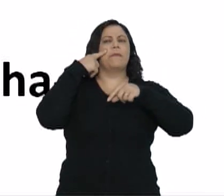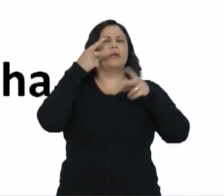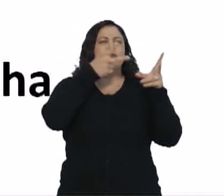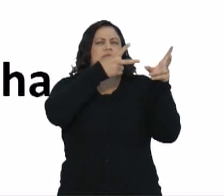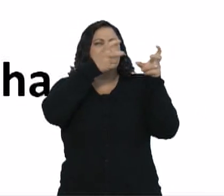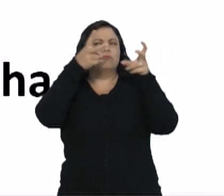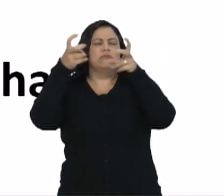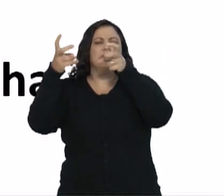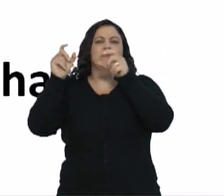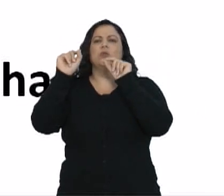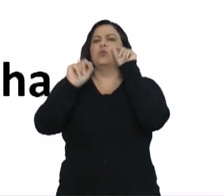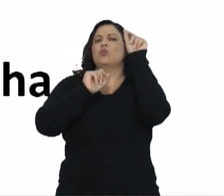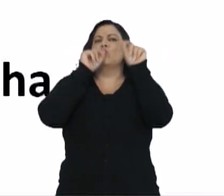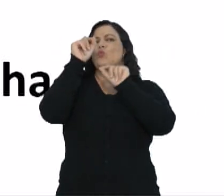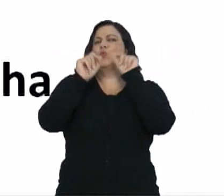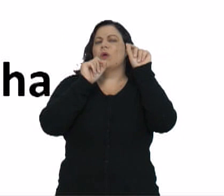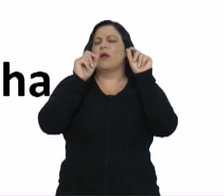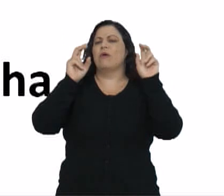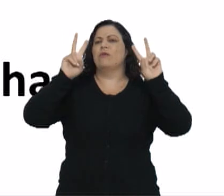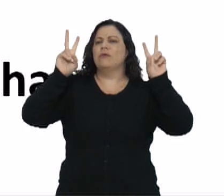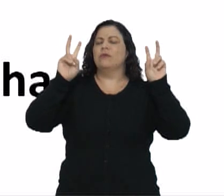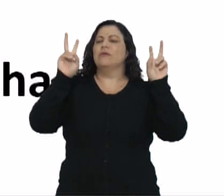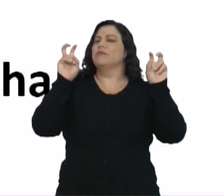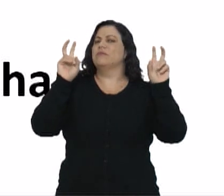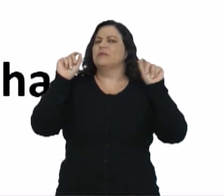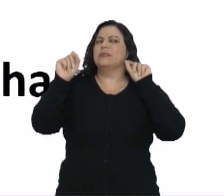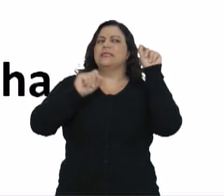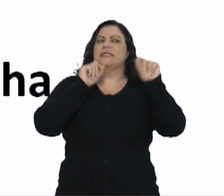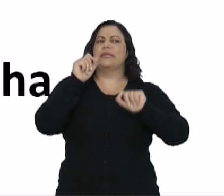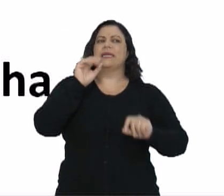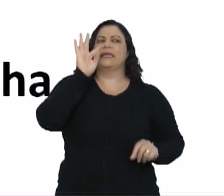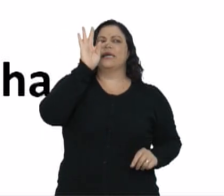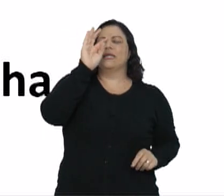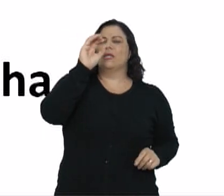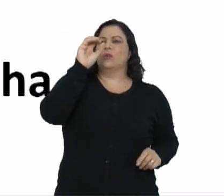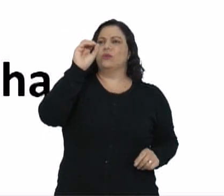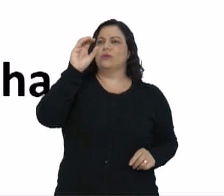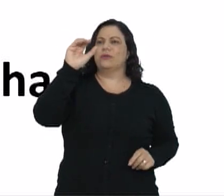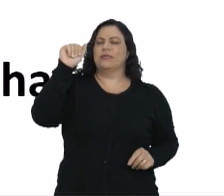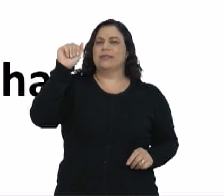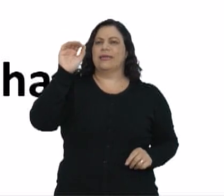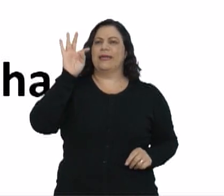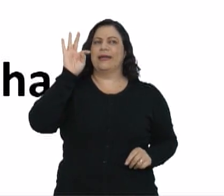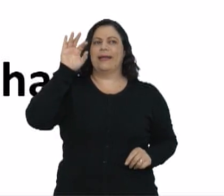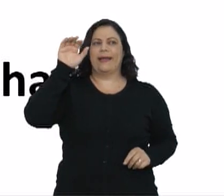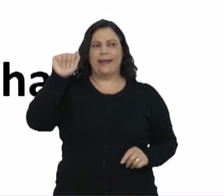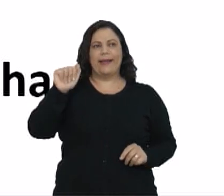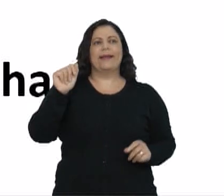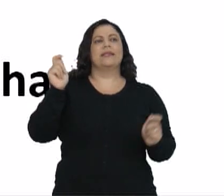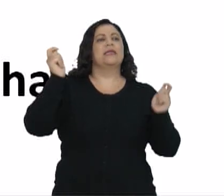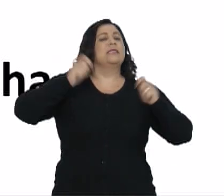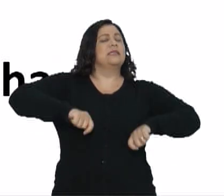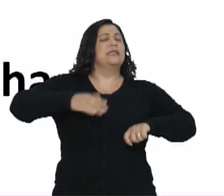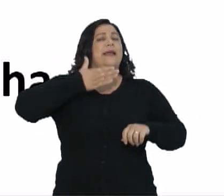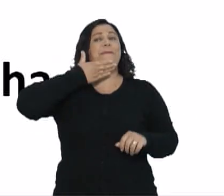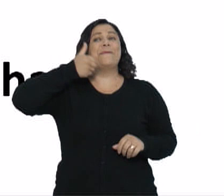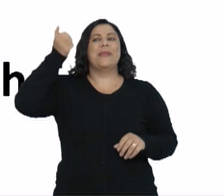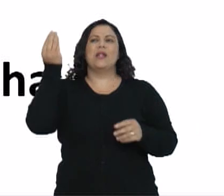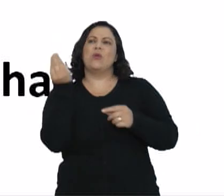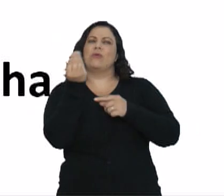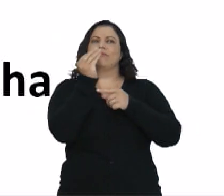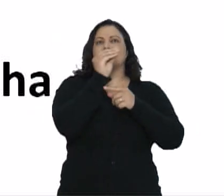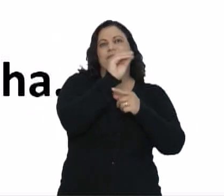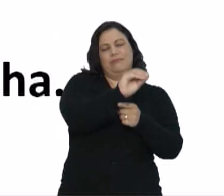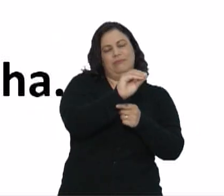qual delas a tocata em fuga BWV 565 de Bach seria melhor aplicada.